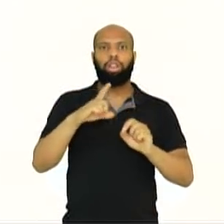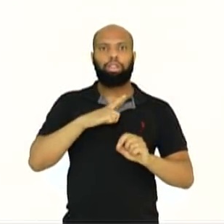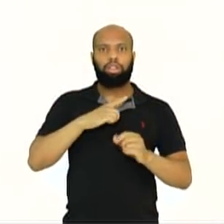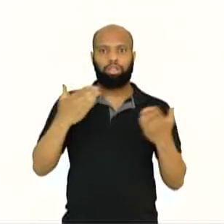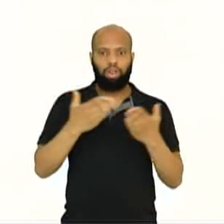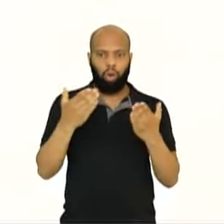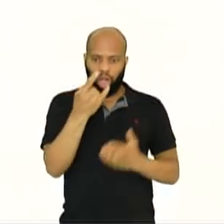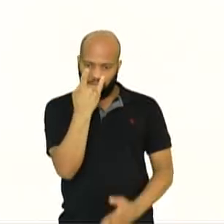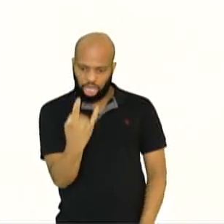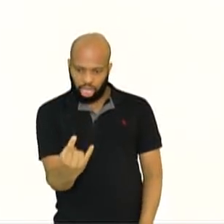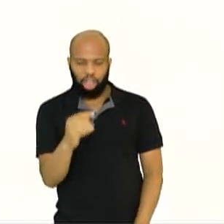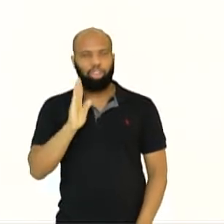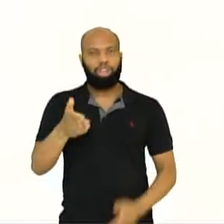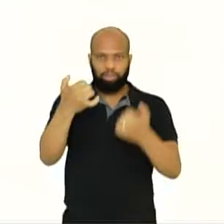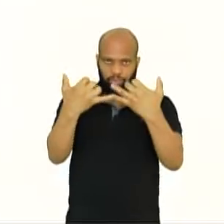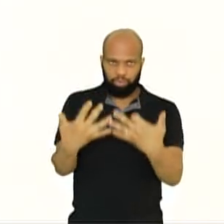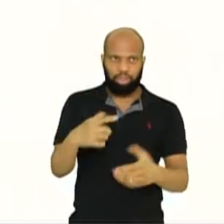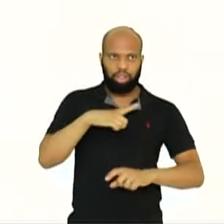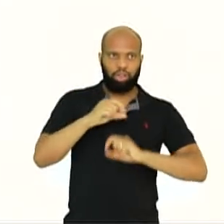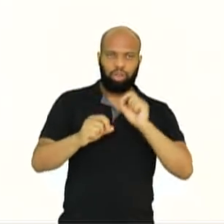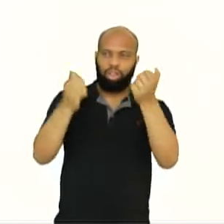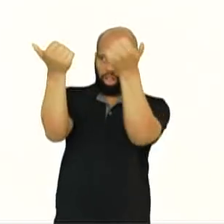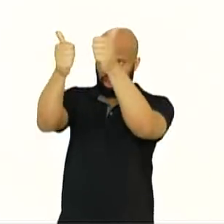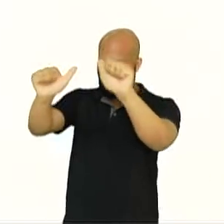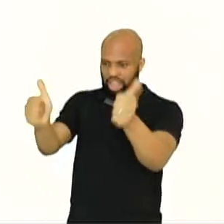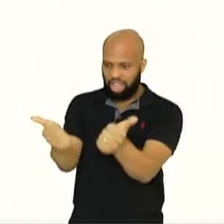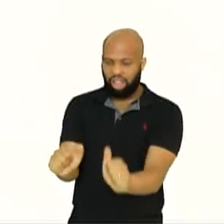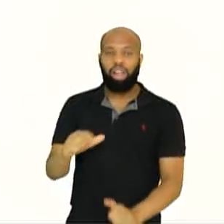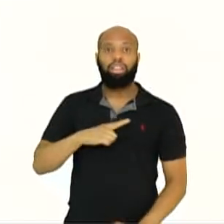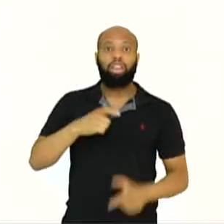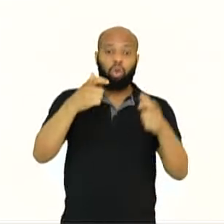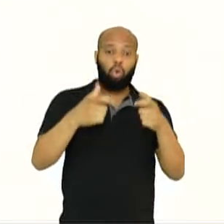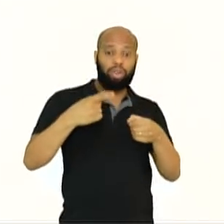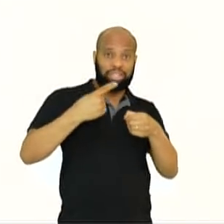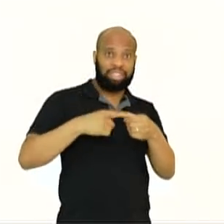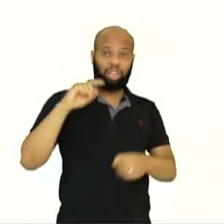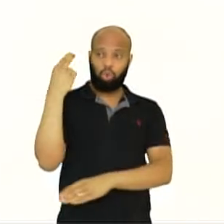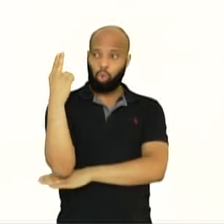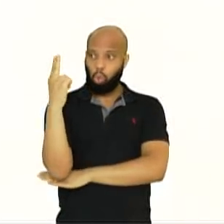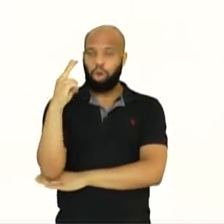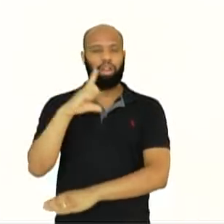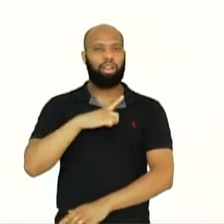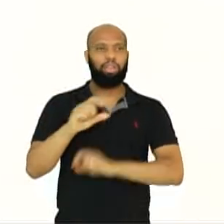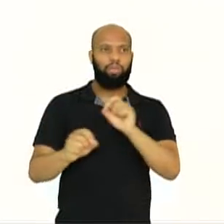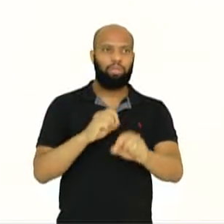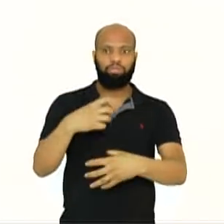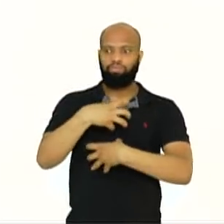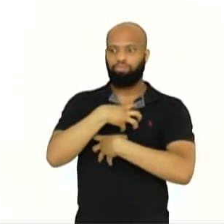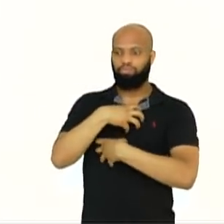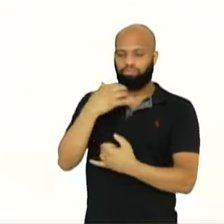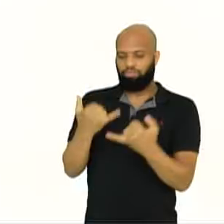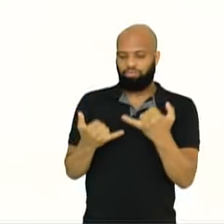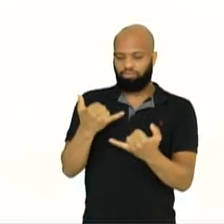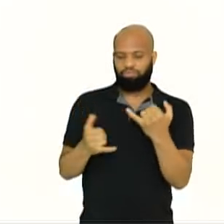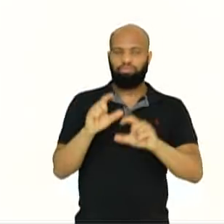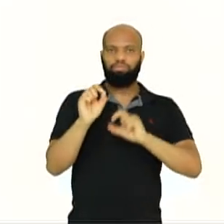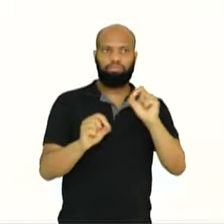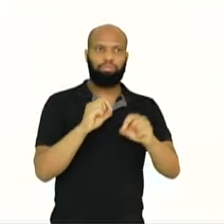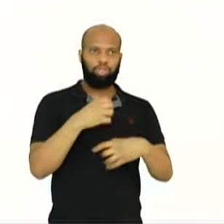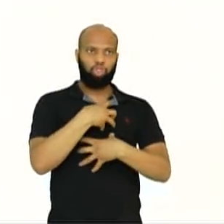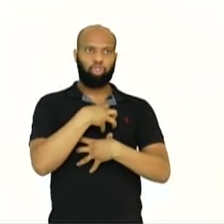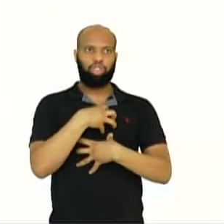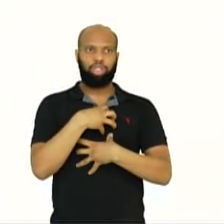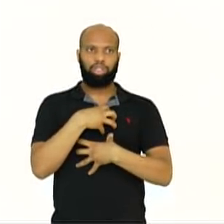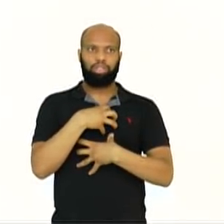nós comentamos nas nossas aulas, daquela estátua que fica lá em Umuarama, naquele bosque, que a gente sente um pouquinho assim,